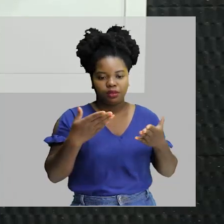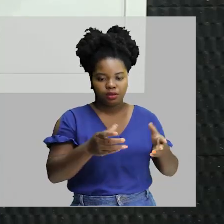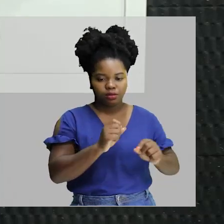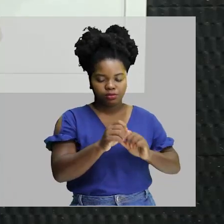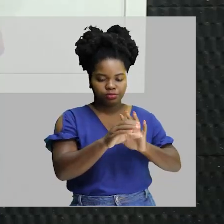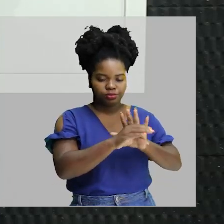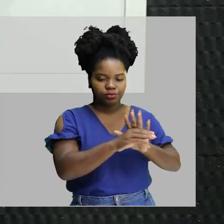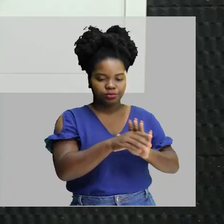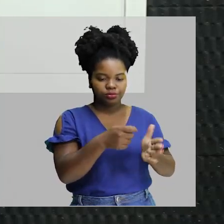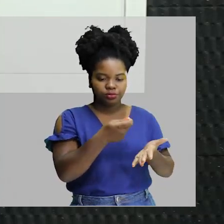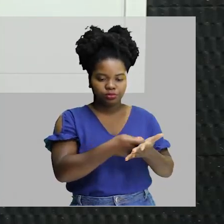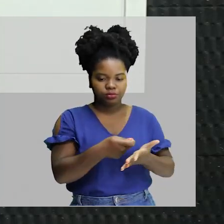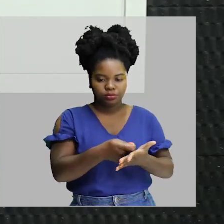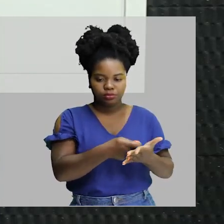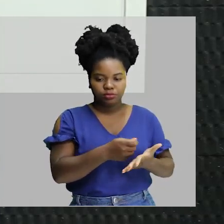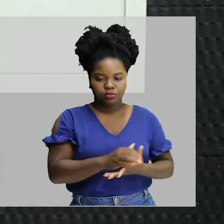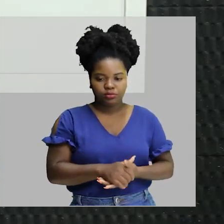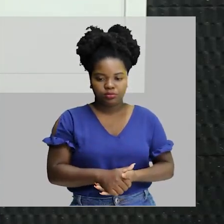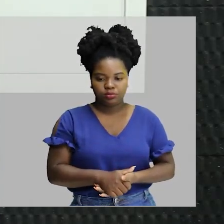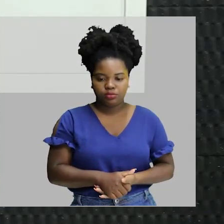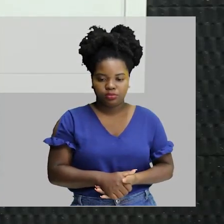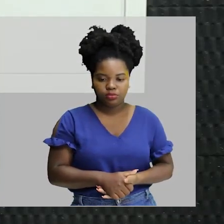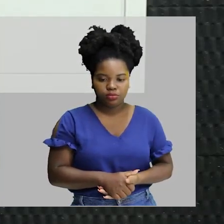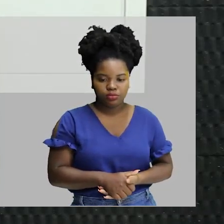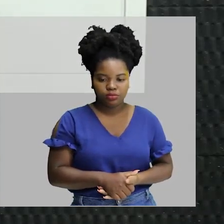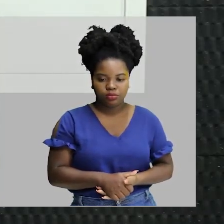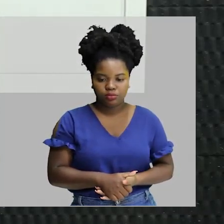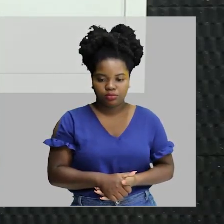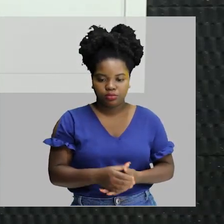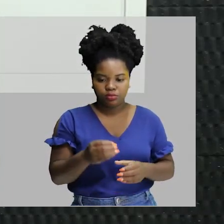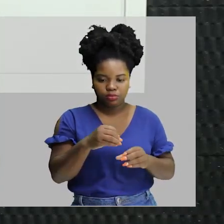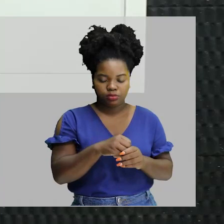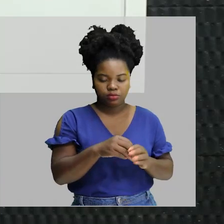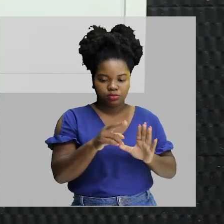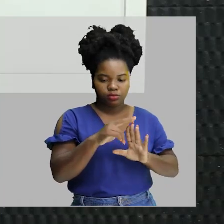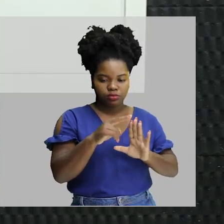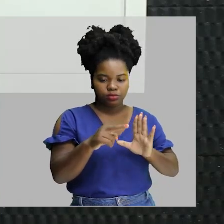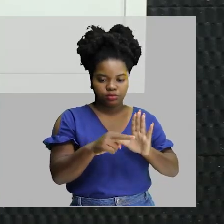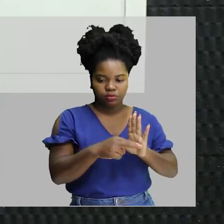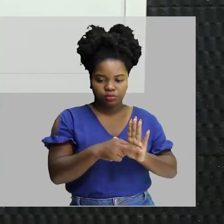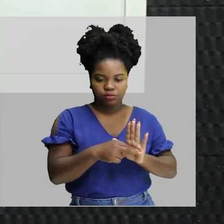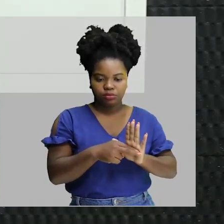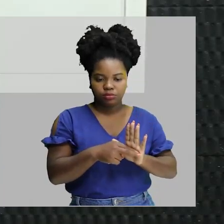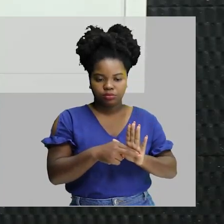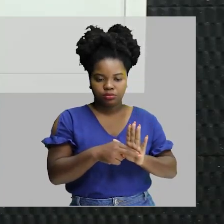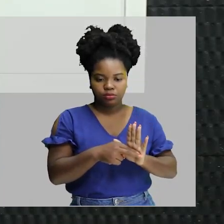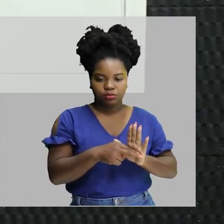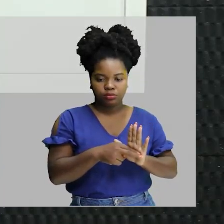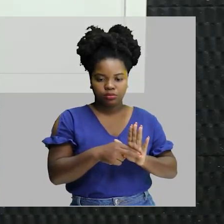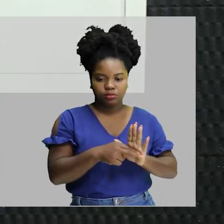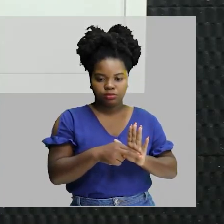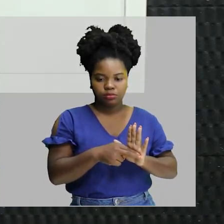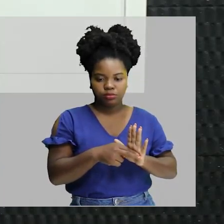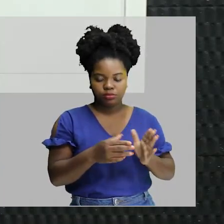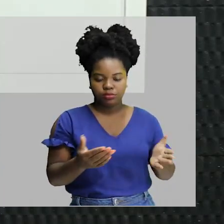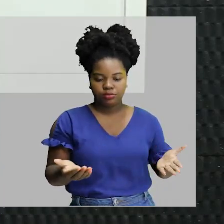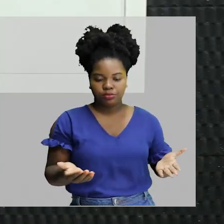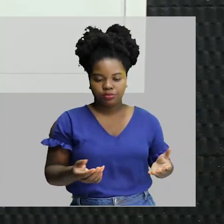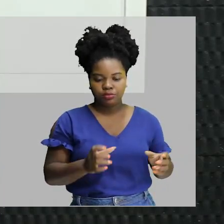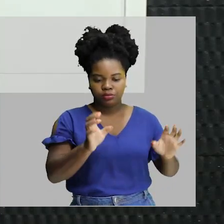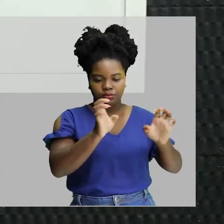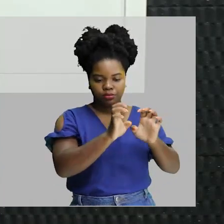conceito de determinismo, certo? Então, dentro da doutrina, da nossa querida